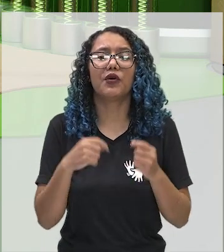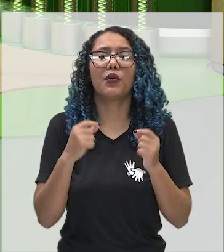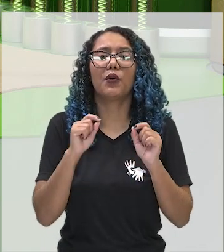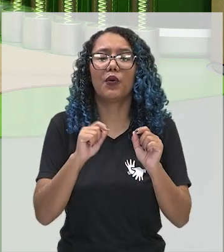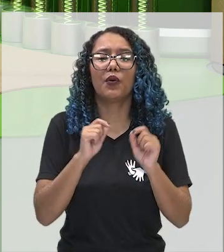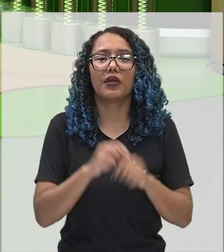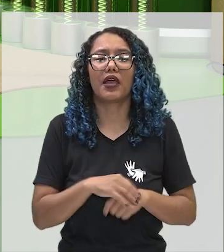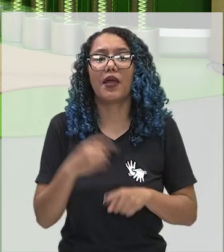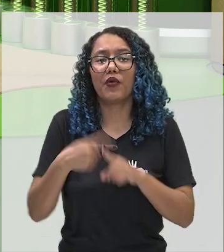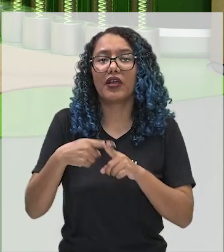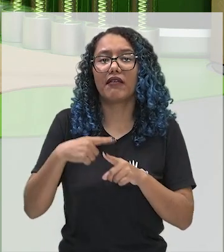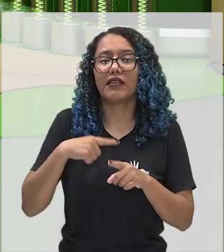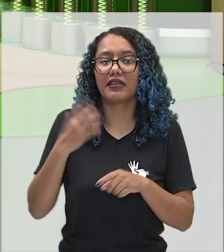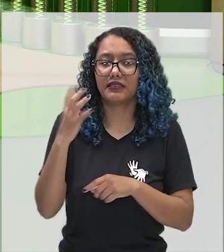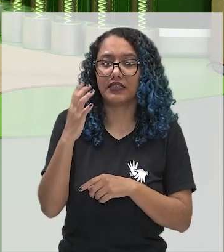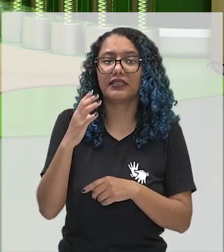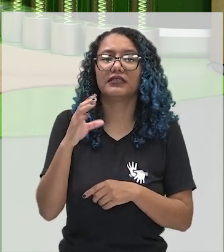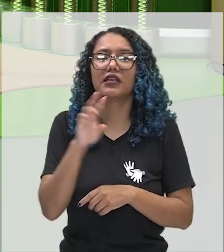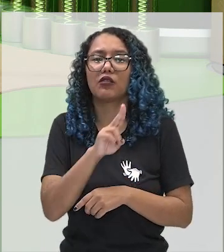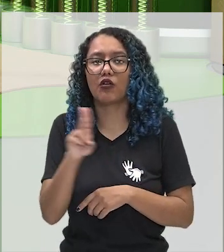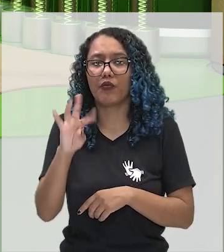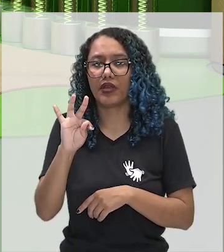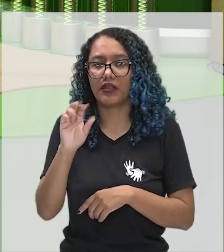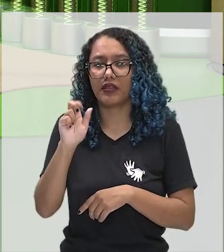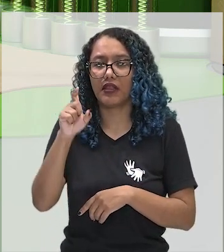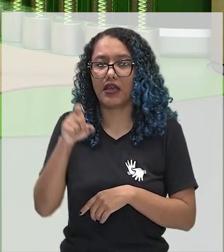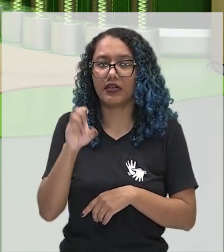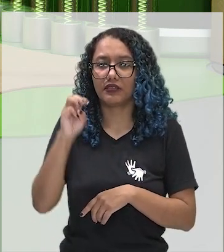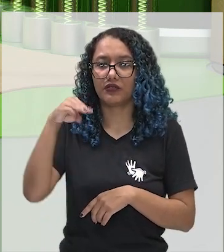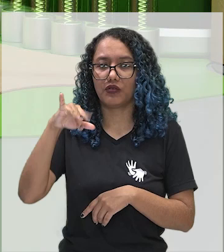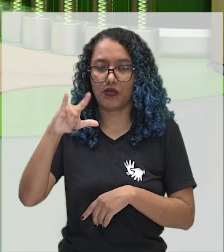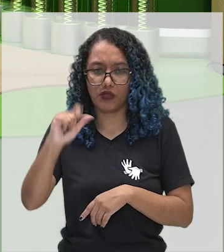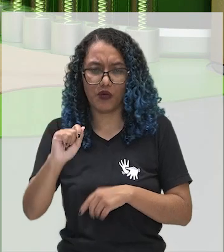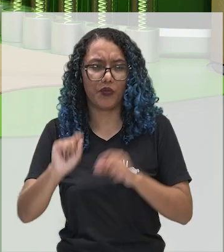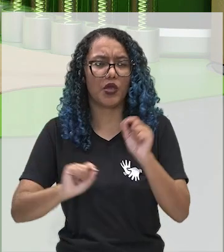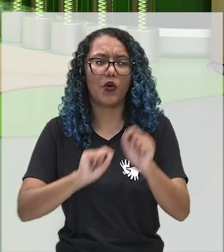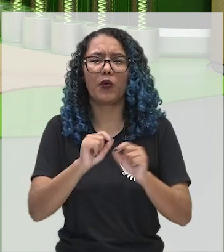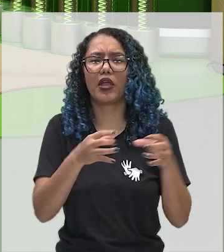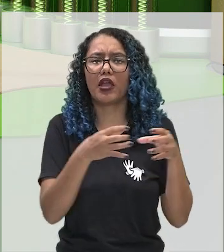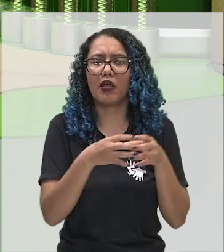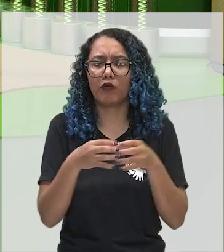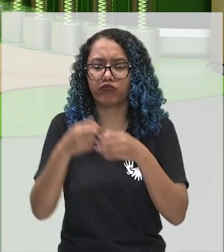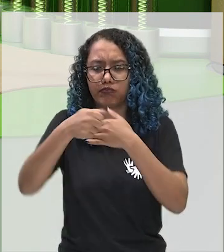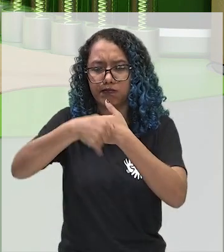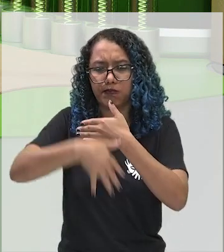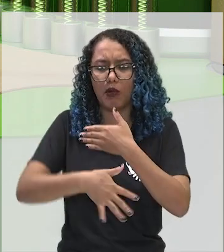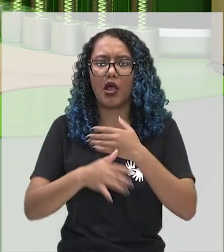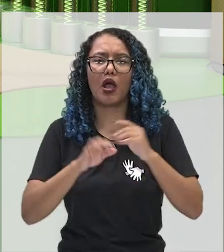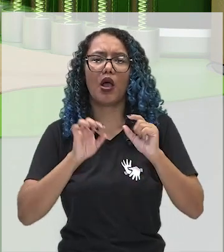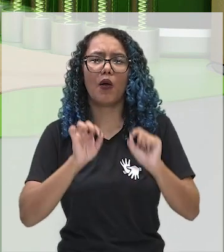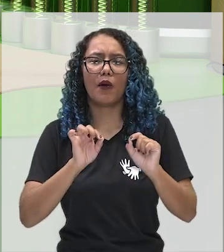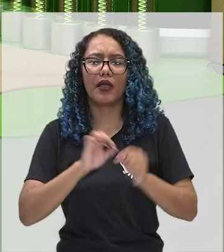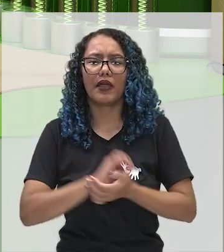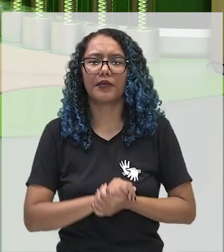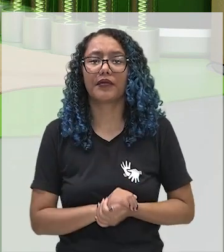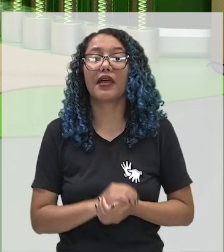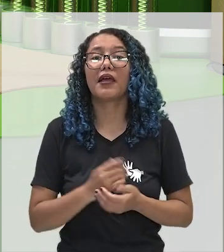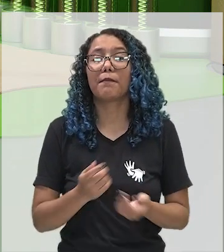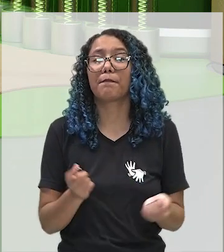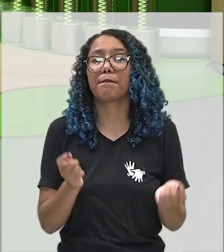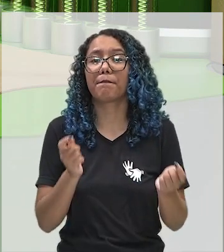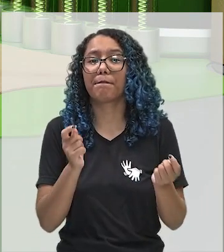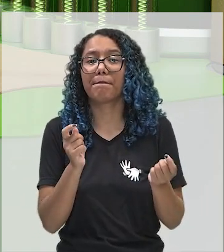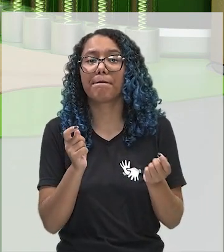ciência que é a chamada taxonomia. E o que seria a classificação taxonômica, né? Ela veio para